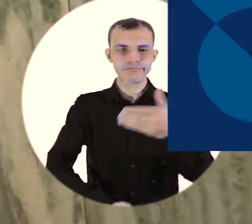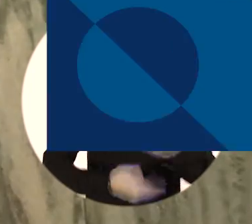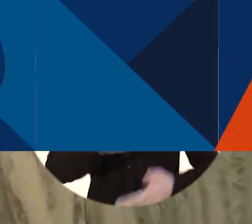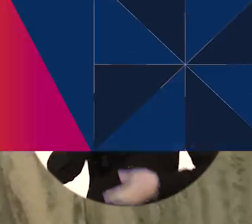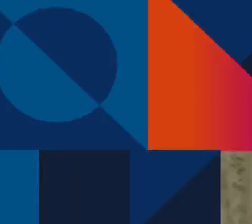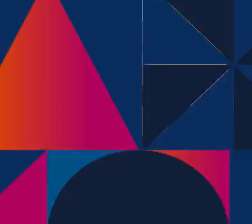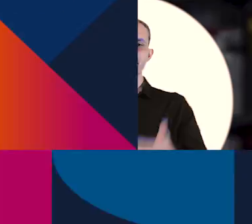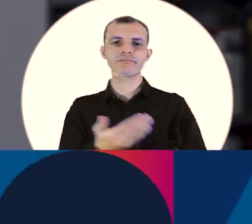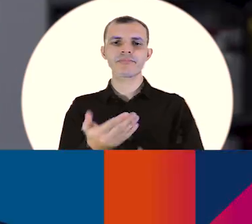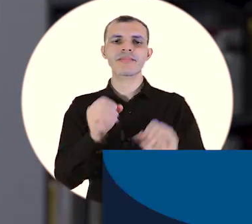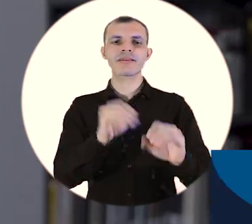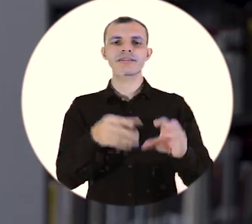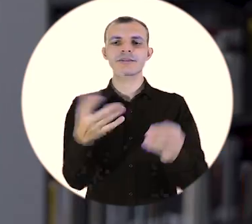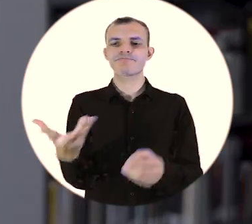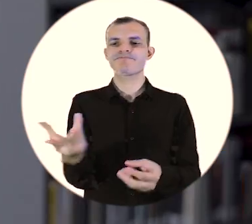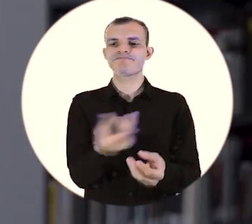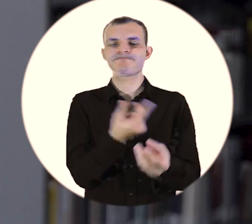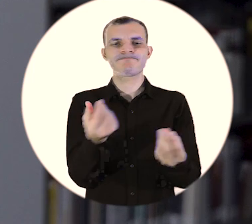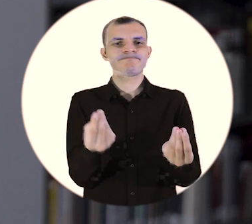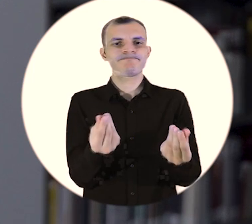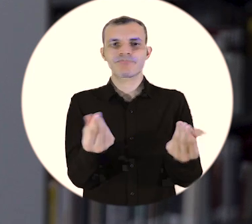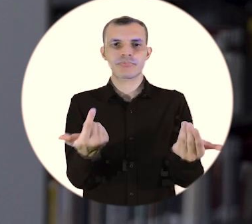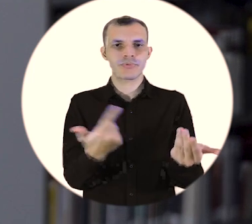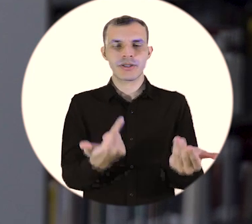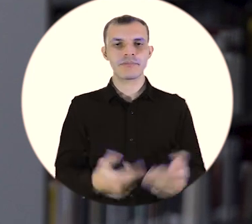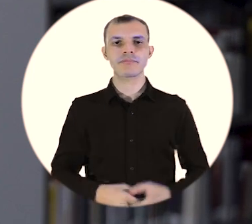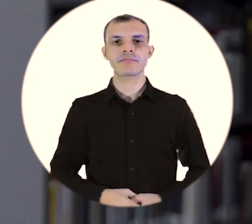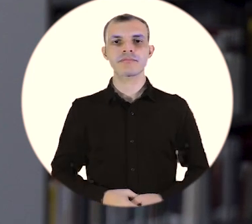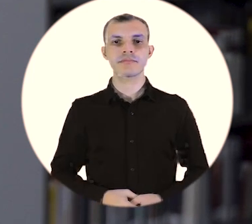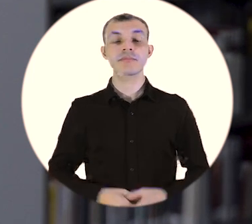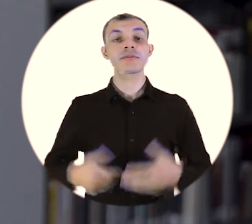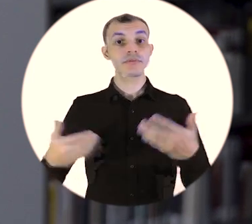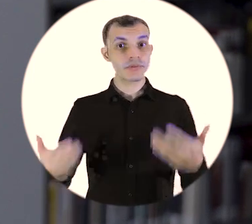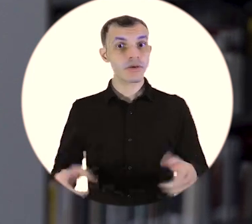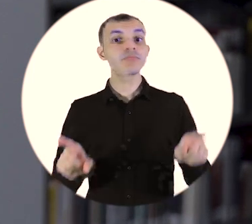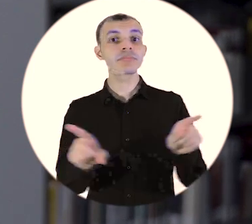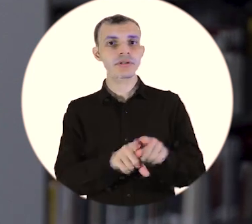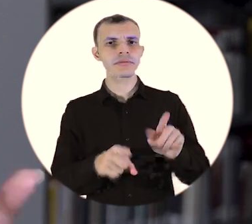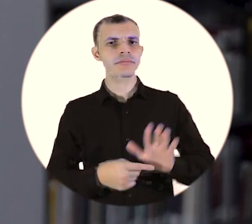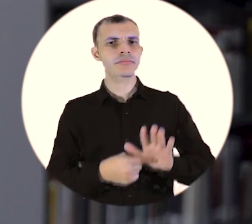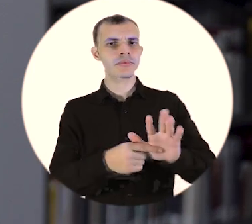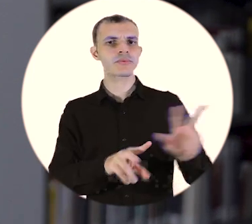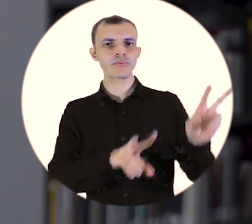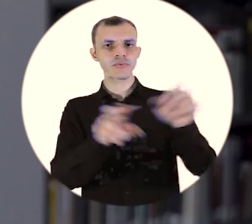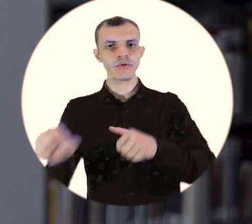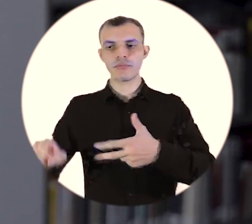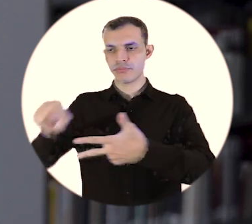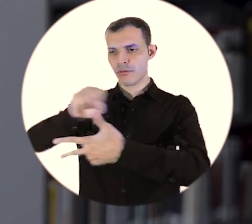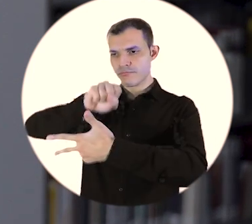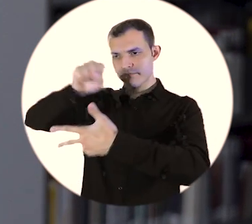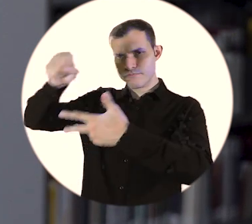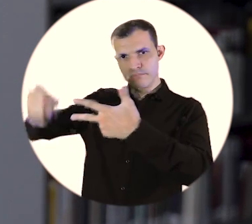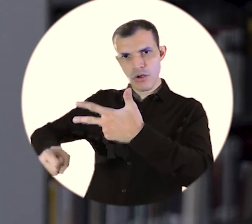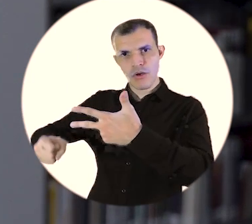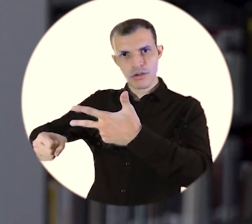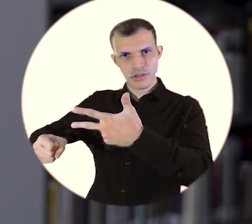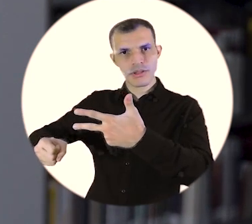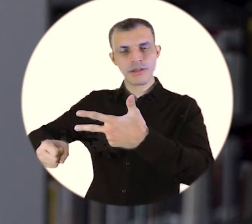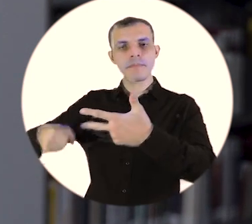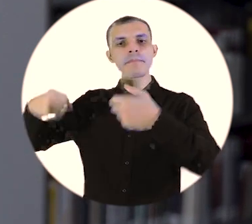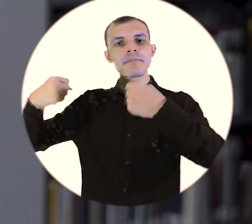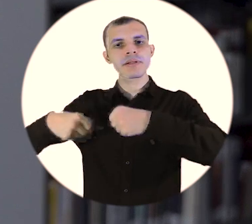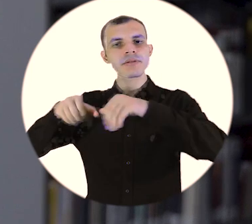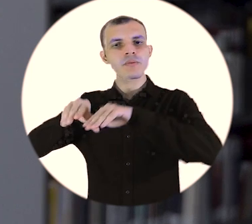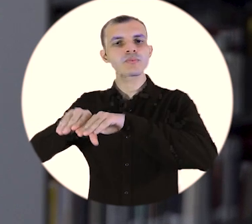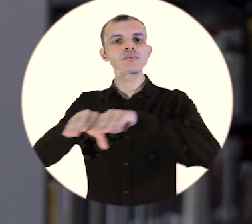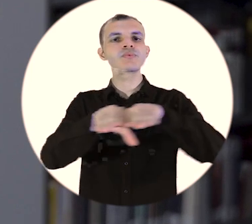qualidade de ensino. Ainda que sejam independentes, os poderes da República precisam se relacionar de maneira harmônica. Isso porque,